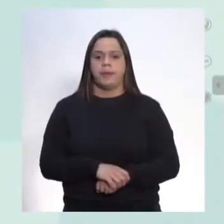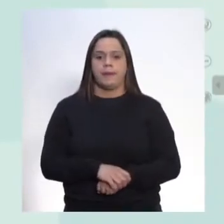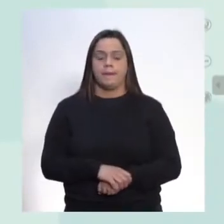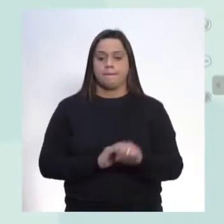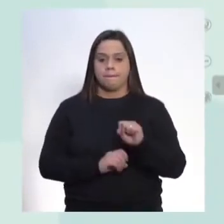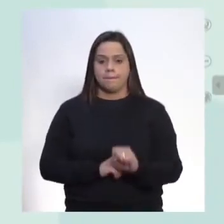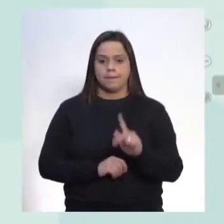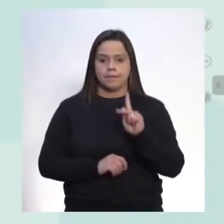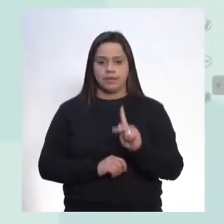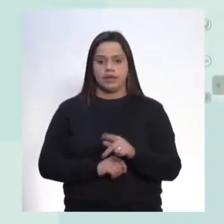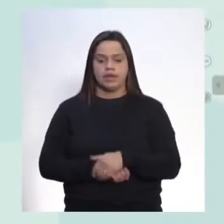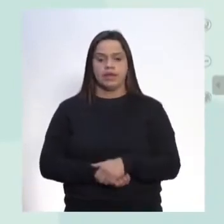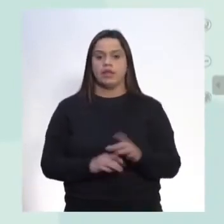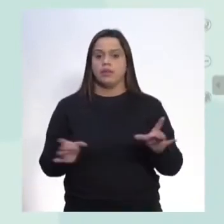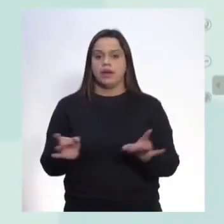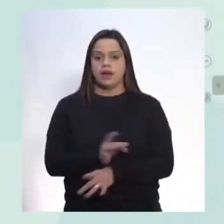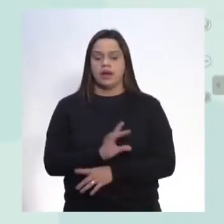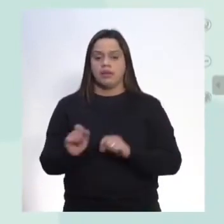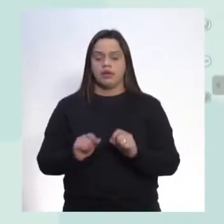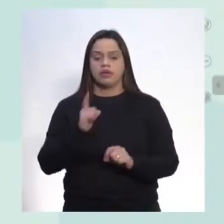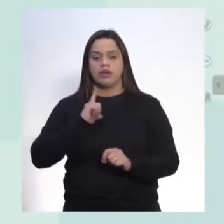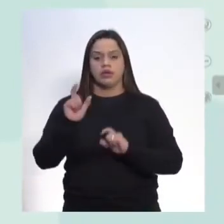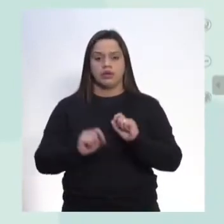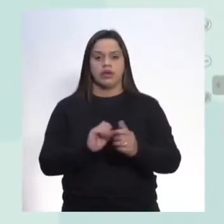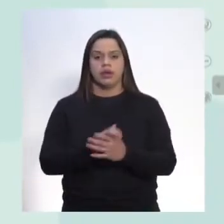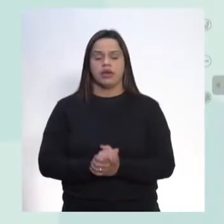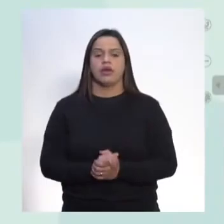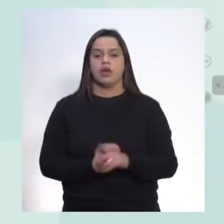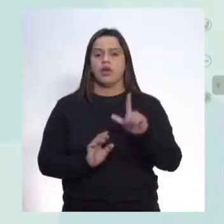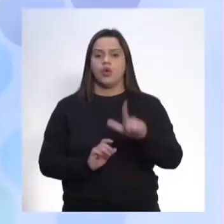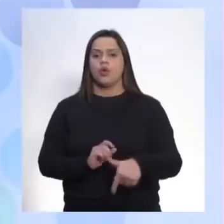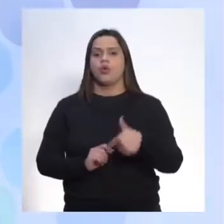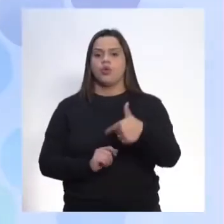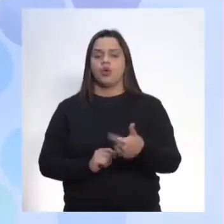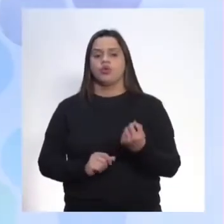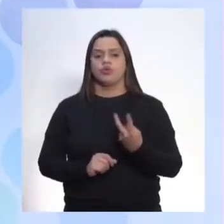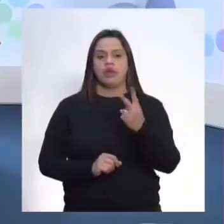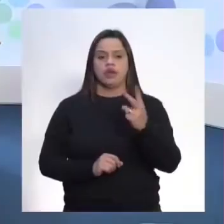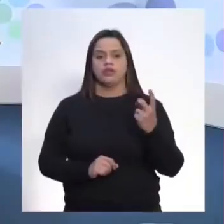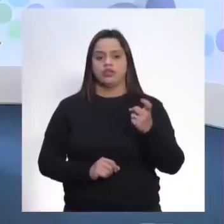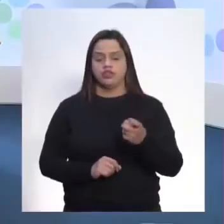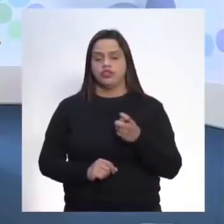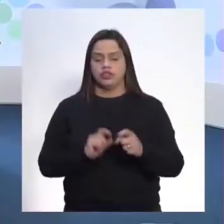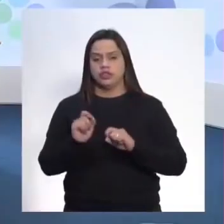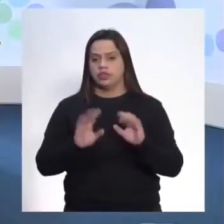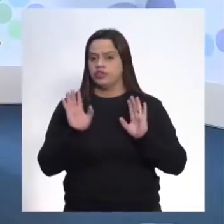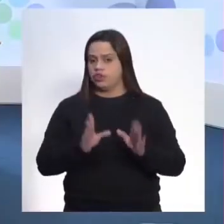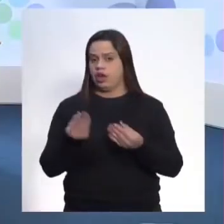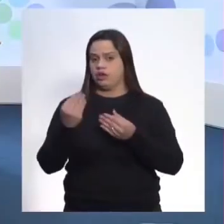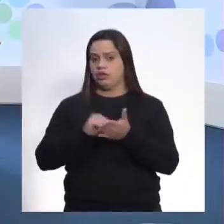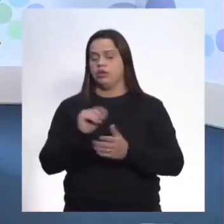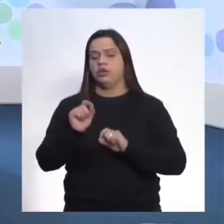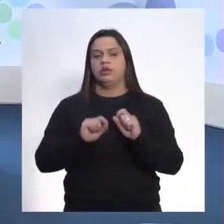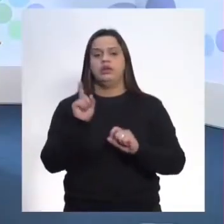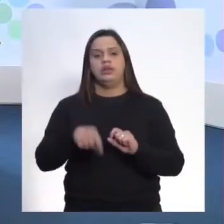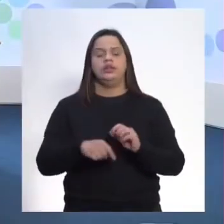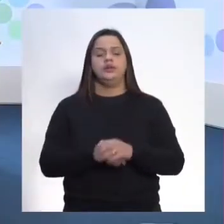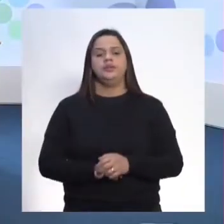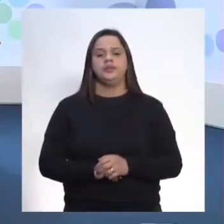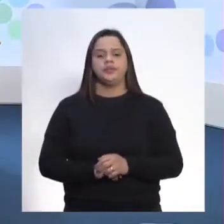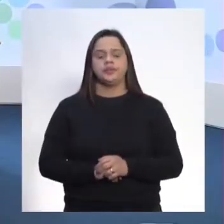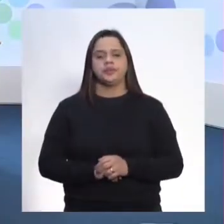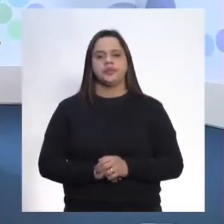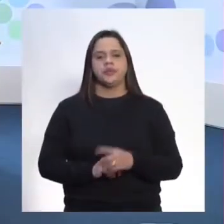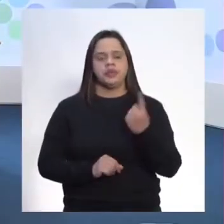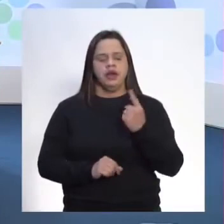beleza? Para encerrar, quem que a gente tem? Qual o próximo valor de x, professora? O x que a gente jogou aqui, lançou, é o